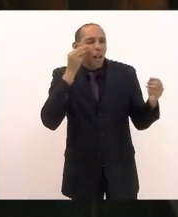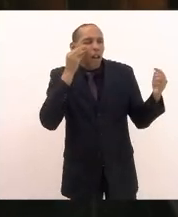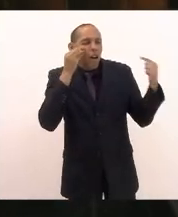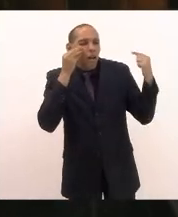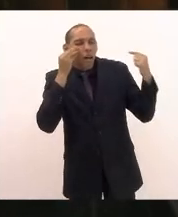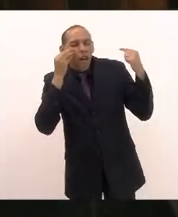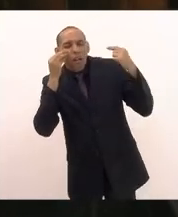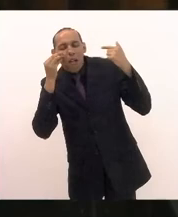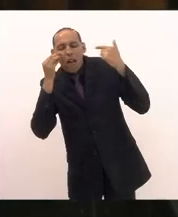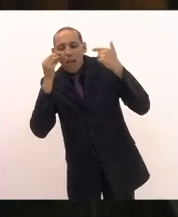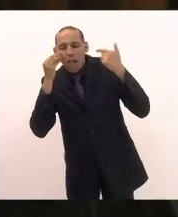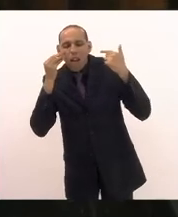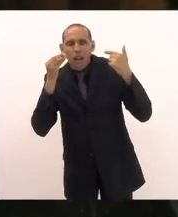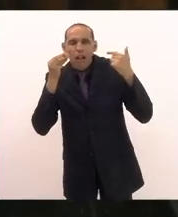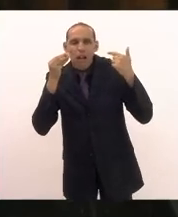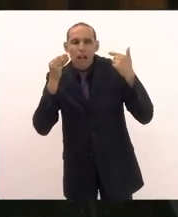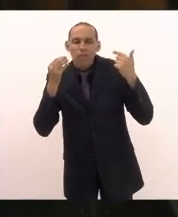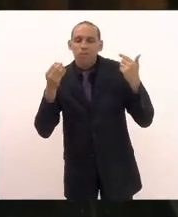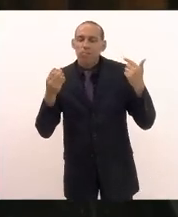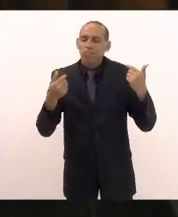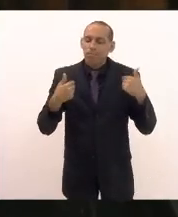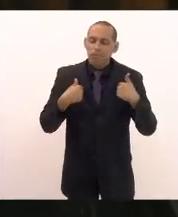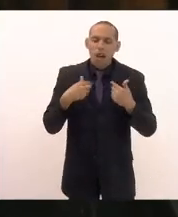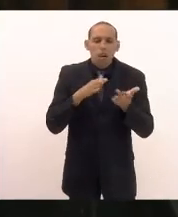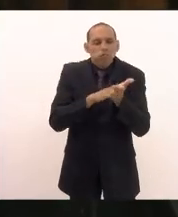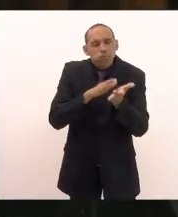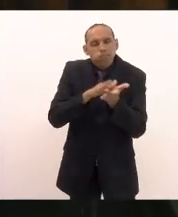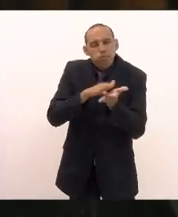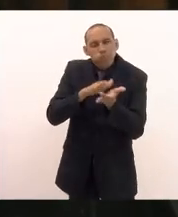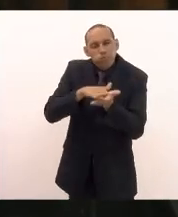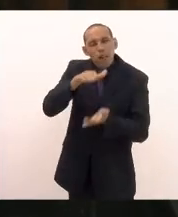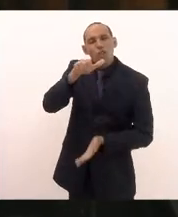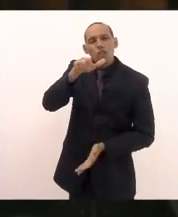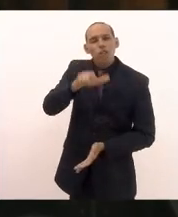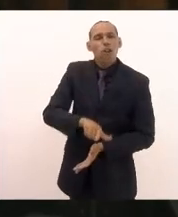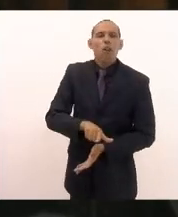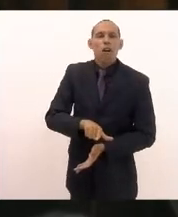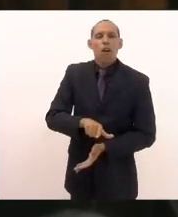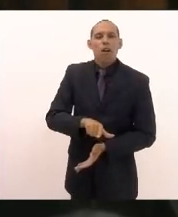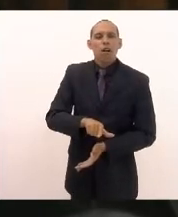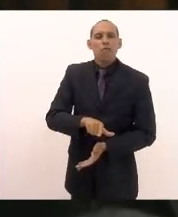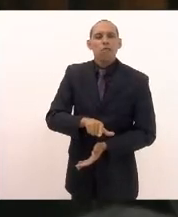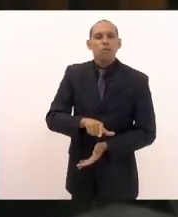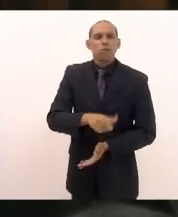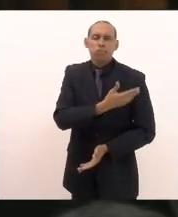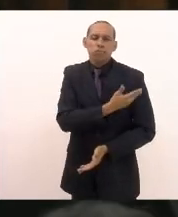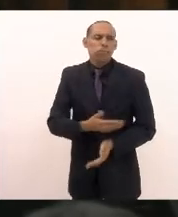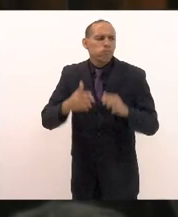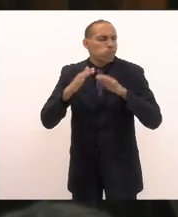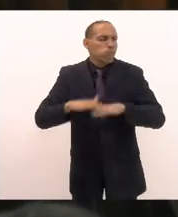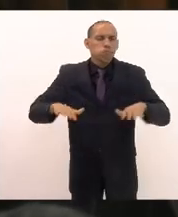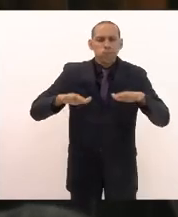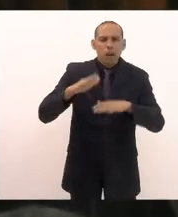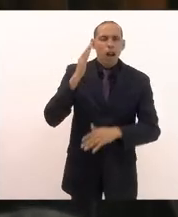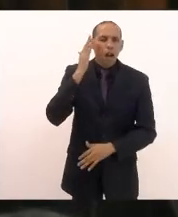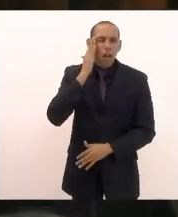Por fim, eu quero elogiar mais uma vez e publicamente.